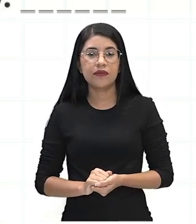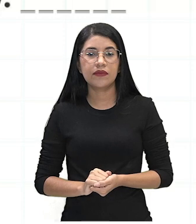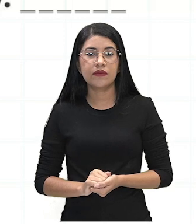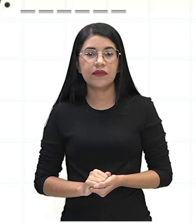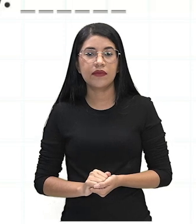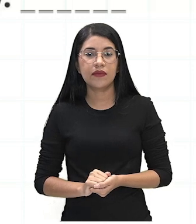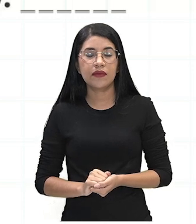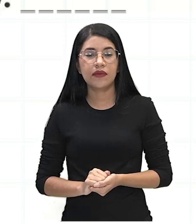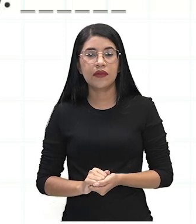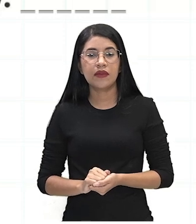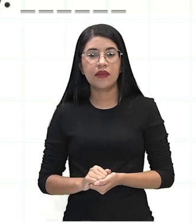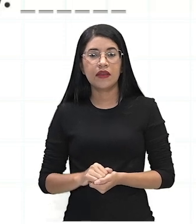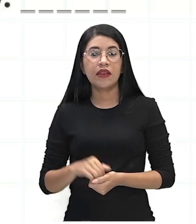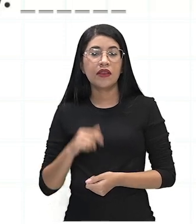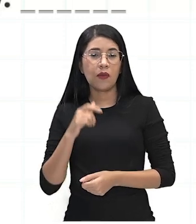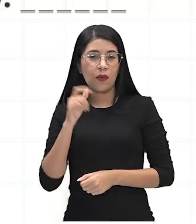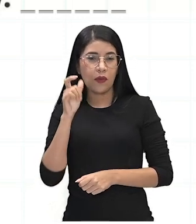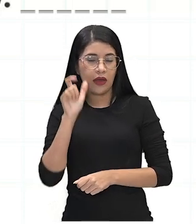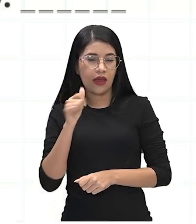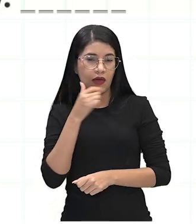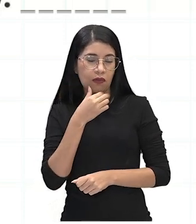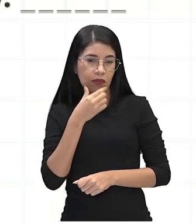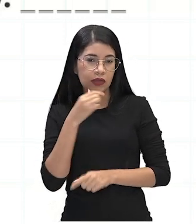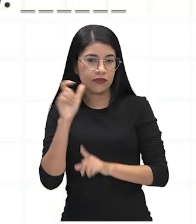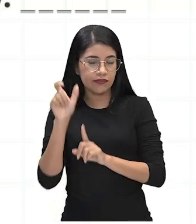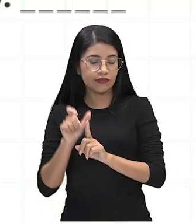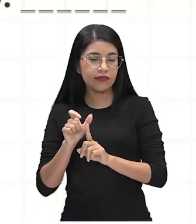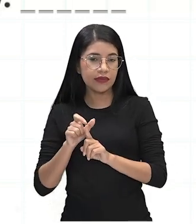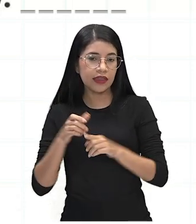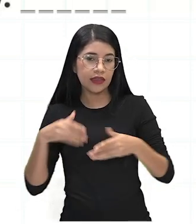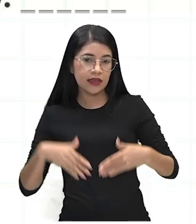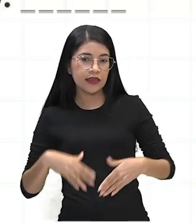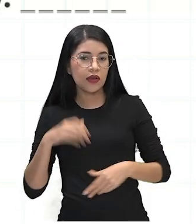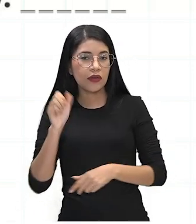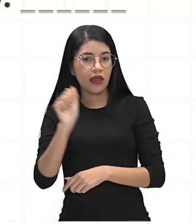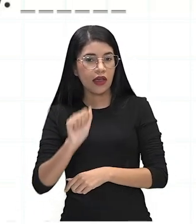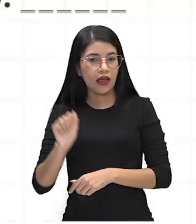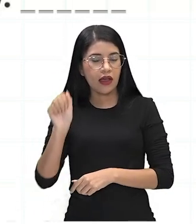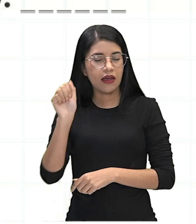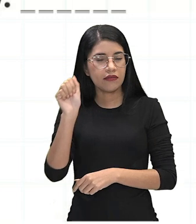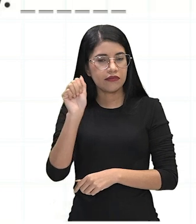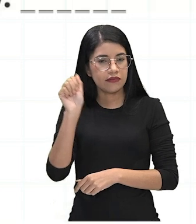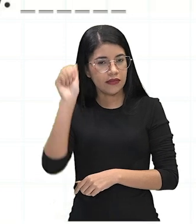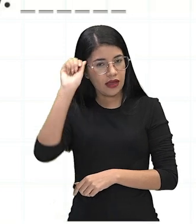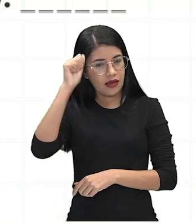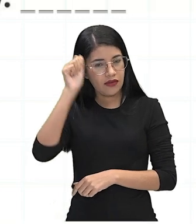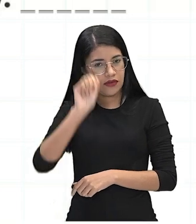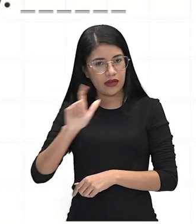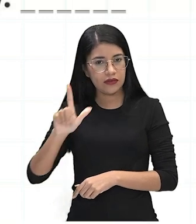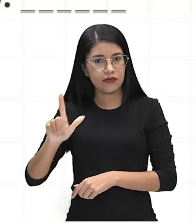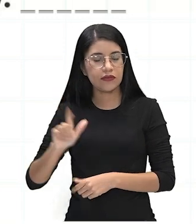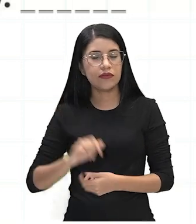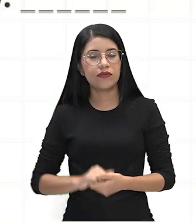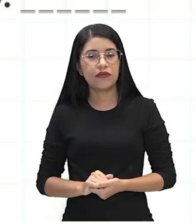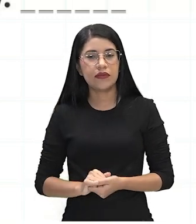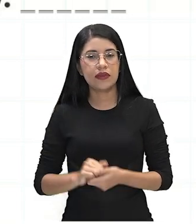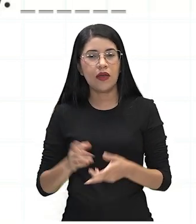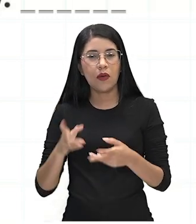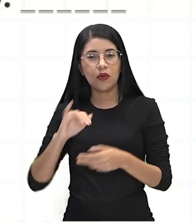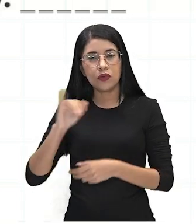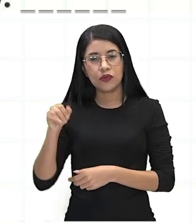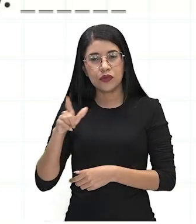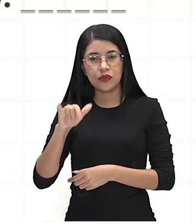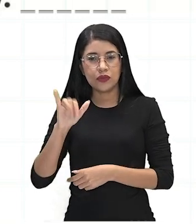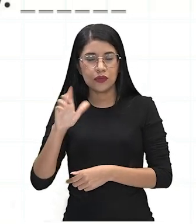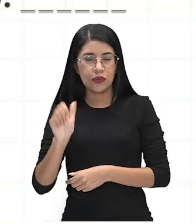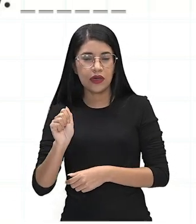Então, ele é sul-africano. Julia and I have a dog. Prestem atenção aqui nessa situação aqui.